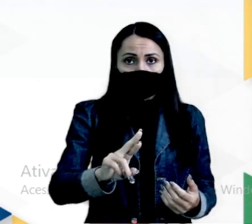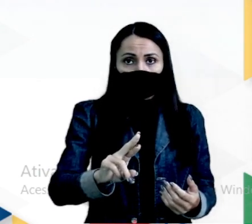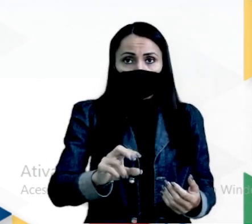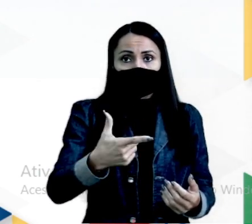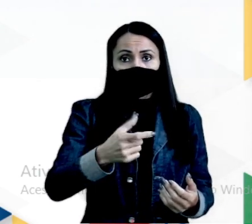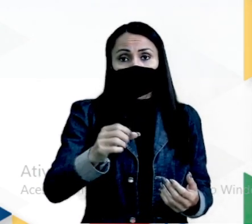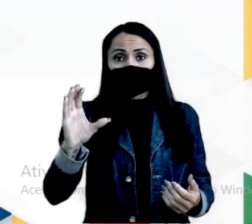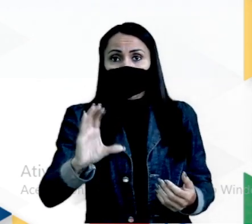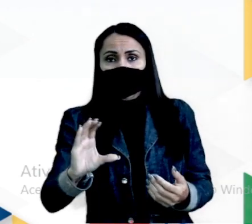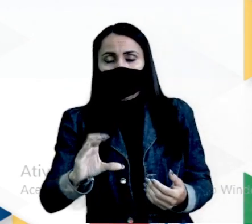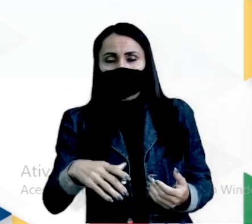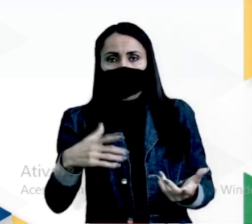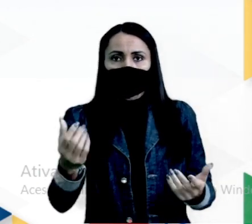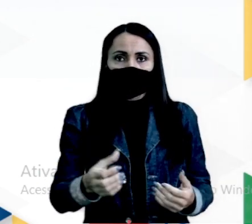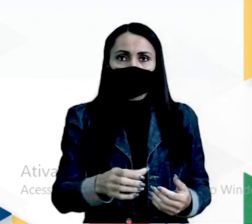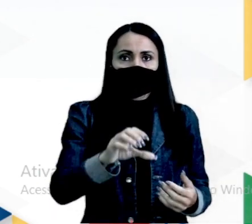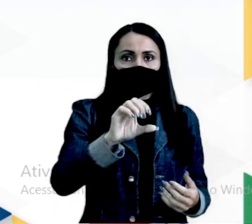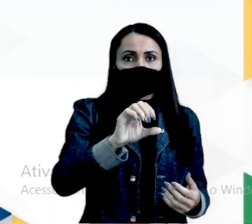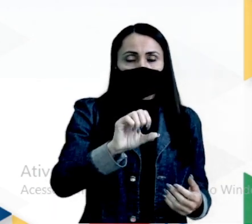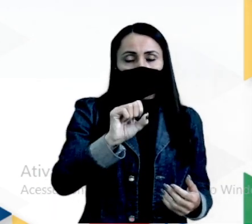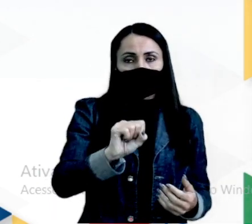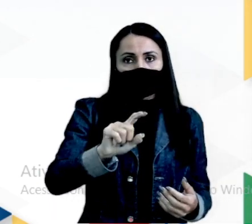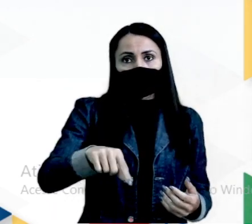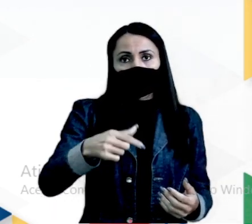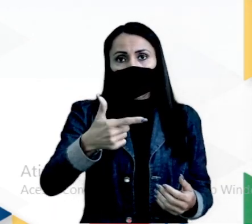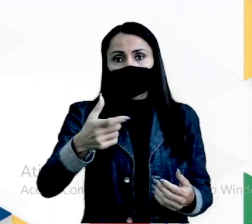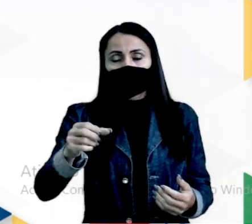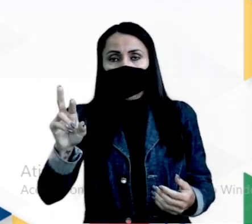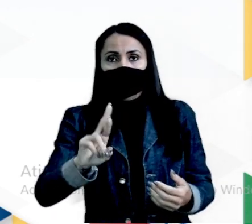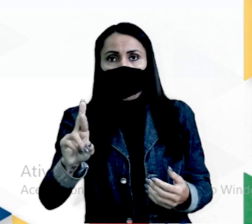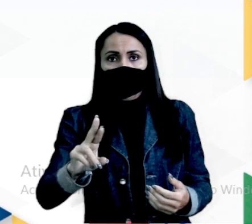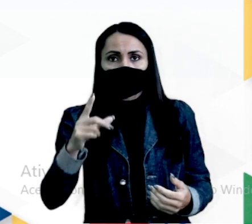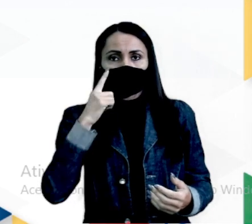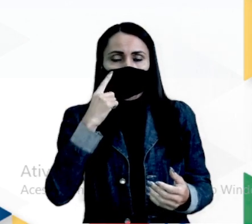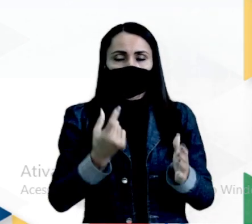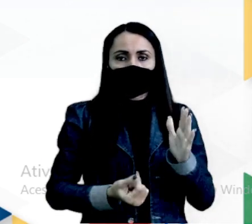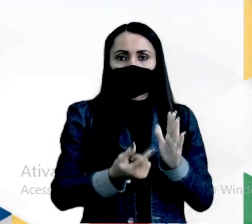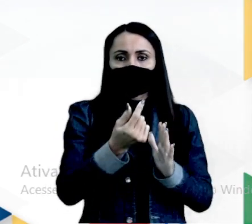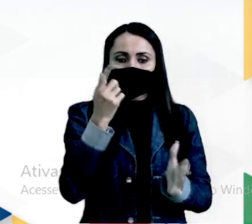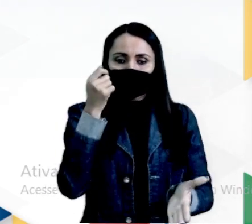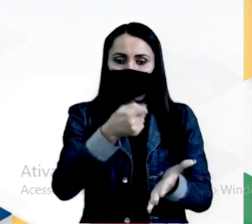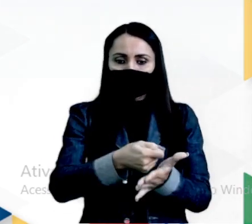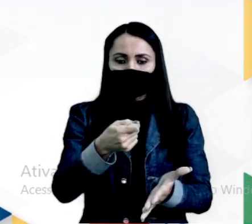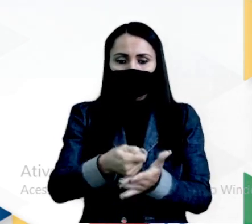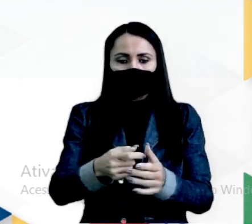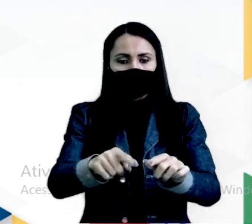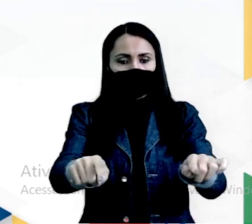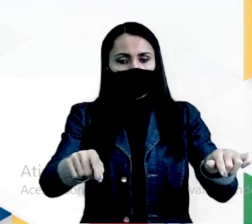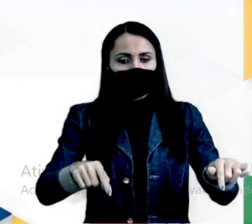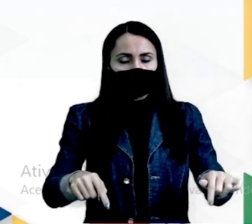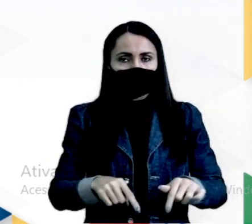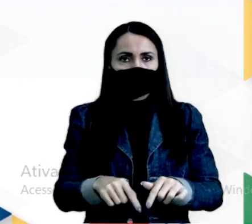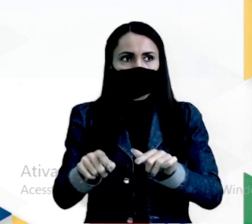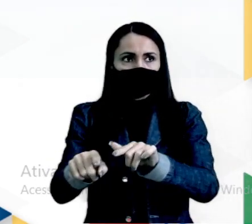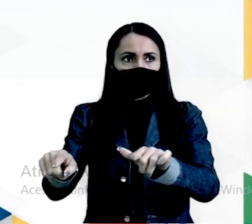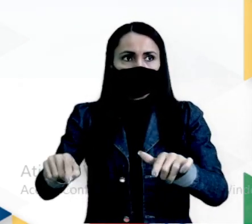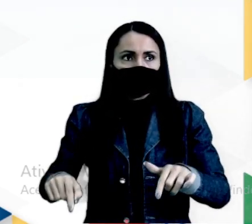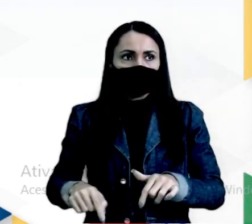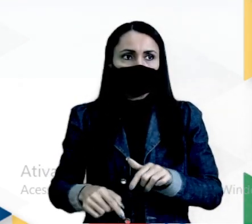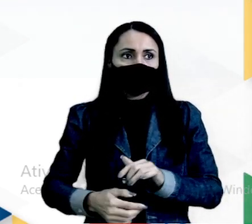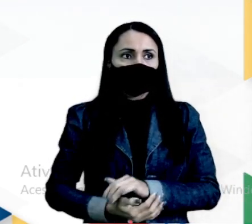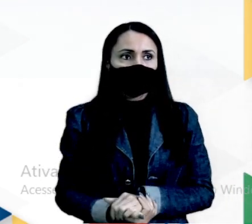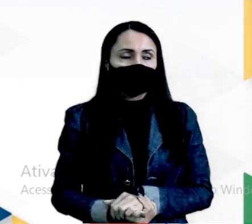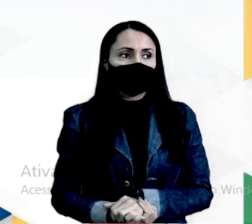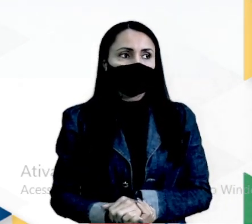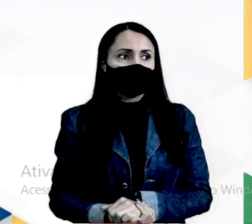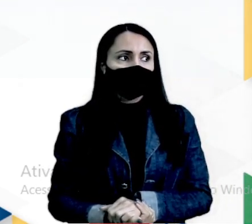então quantos reais foram gastos para revestir o corredor todo? 1 por 10, tá? 1 por 10 vai dar 10 metros quadrados, tá